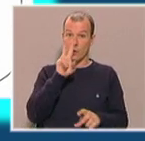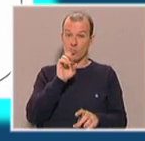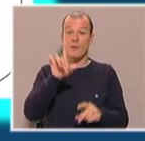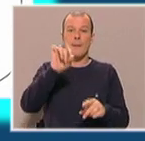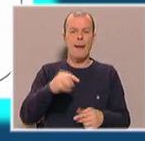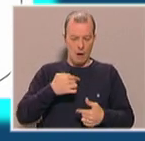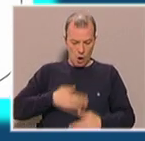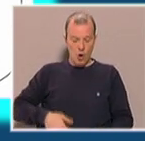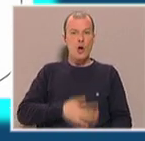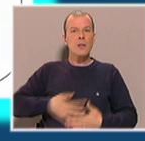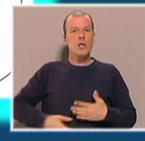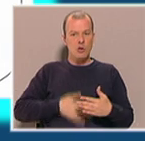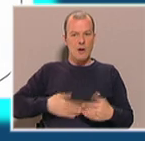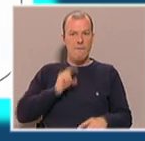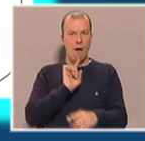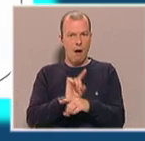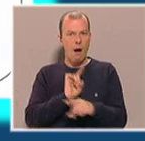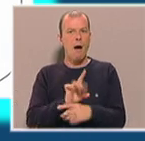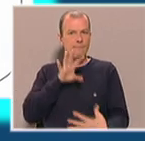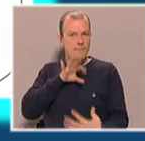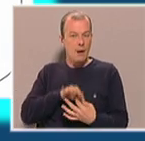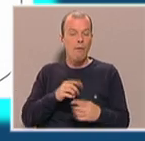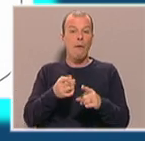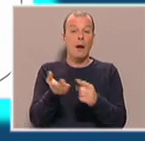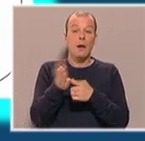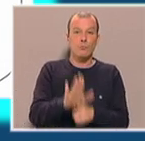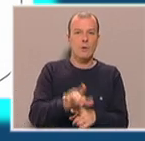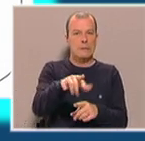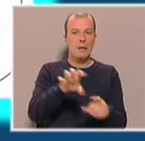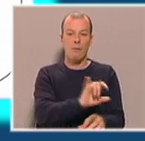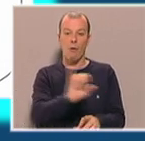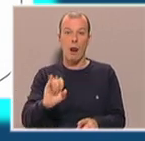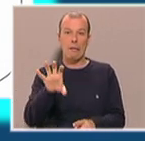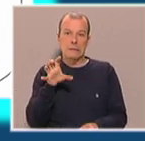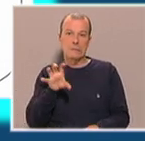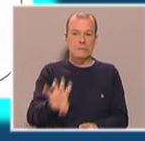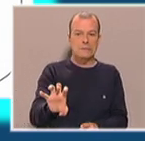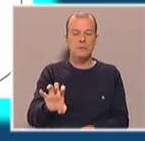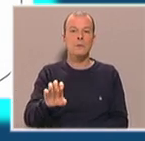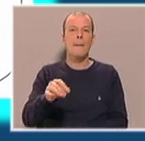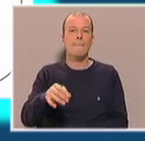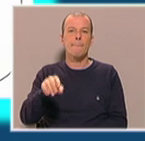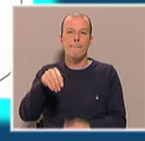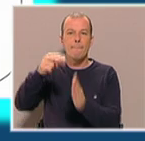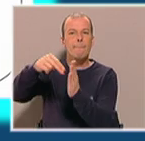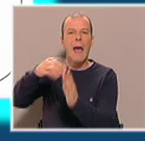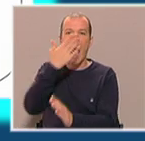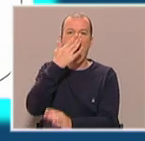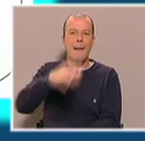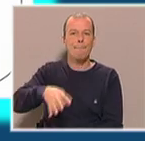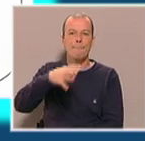sistema digestivo. Portanto, pela faringe, está ali representada na imagem ao lado, pintado, entre aspas, de